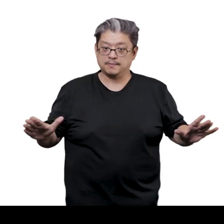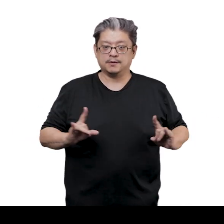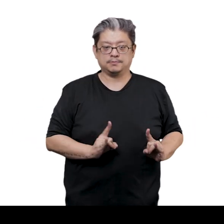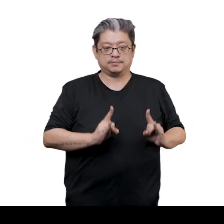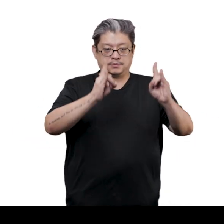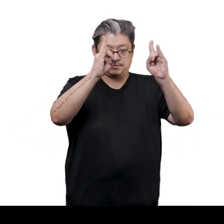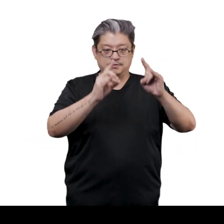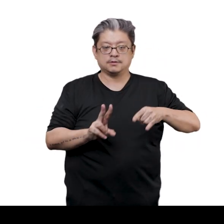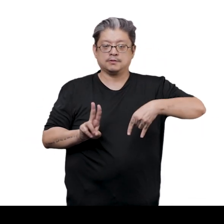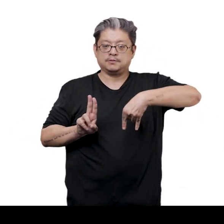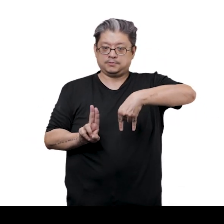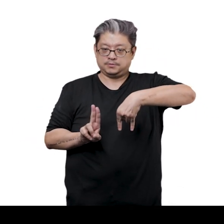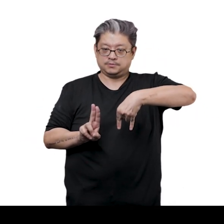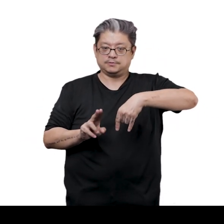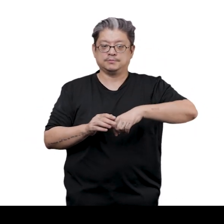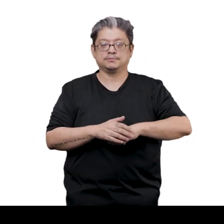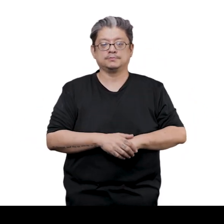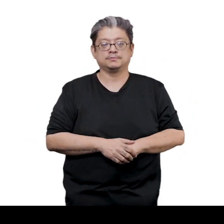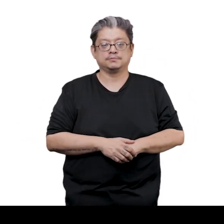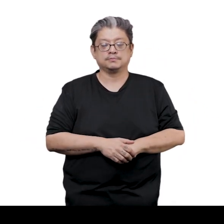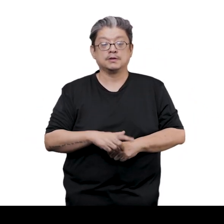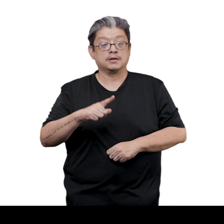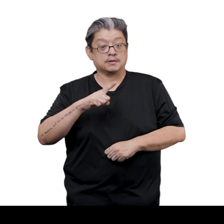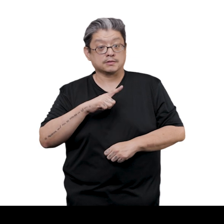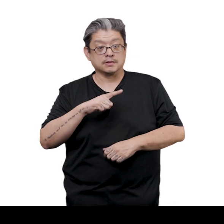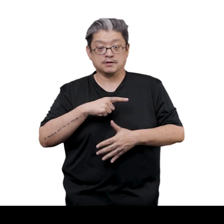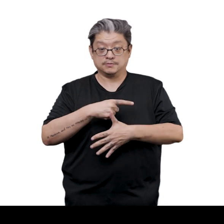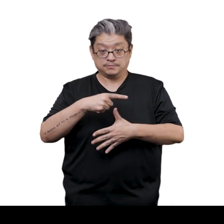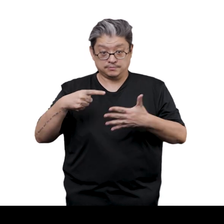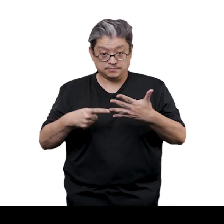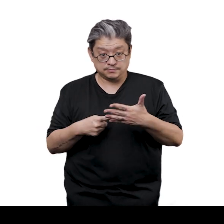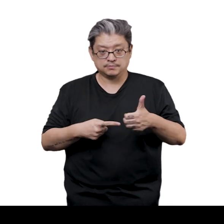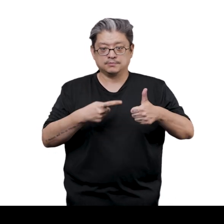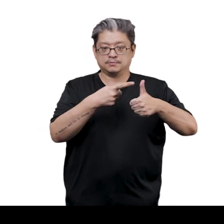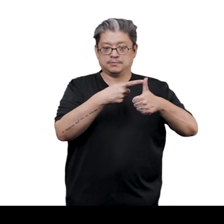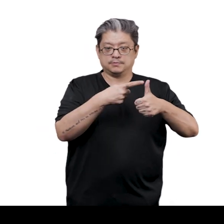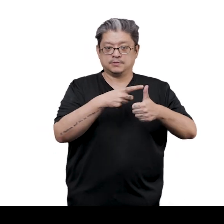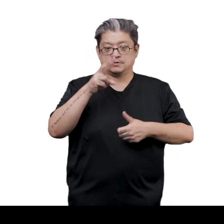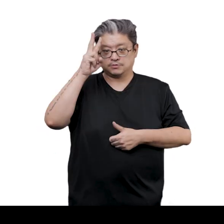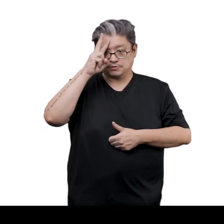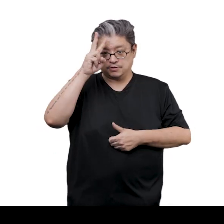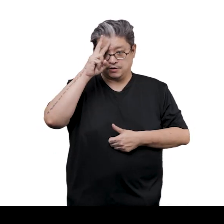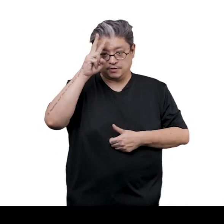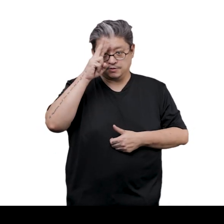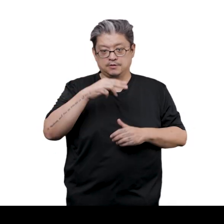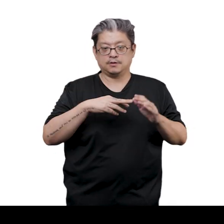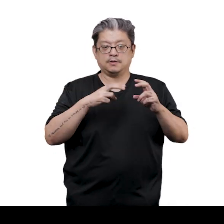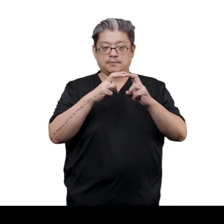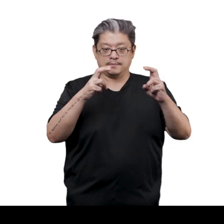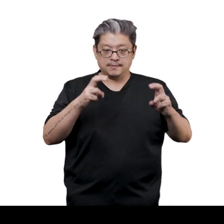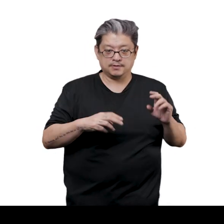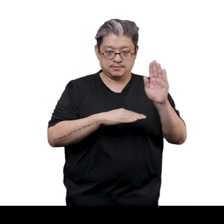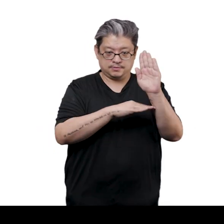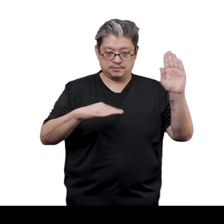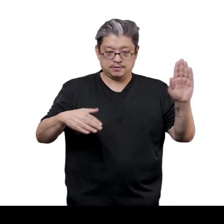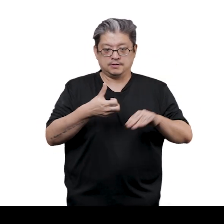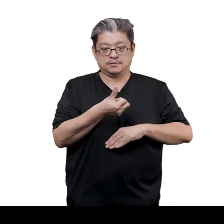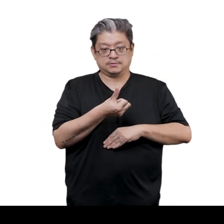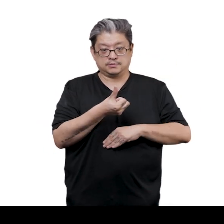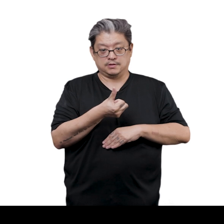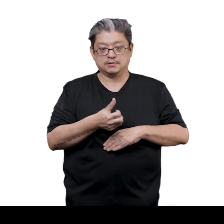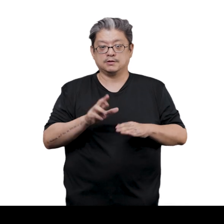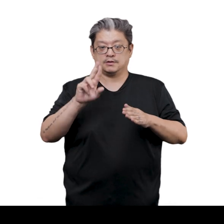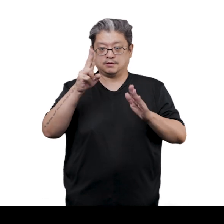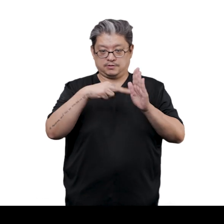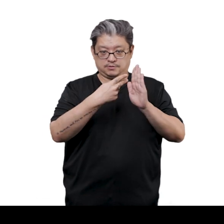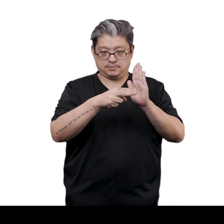5 andares: Histórias do MASP, 6º andar; Renoir, 5º andar; Artes da África,